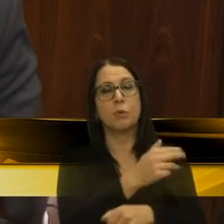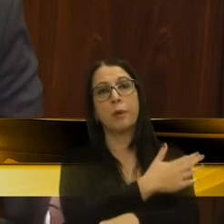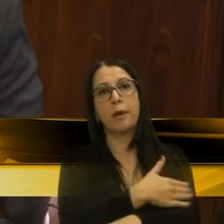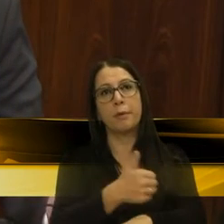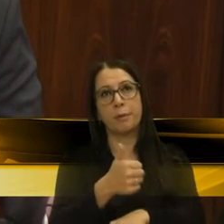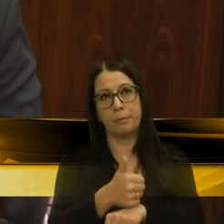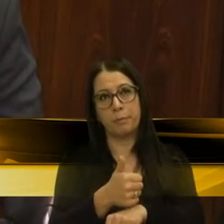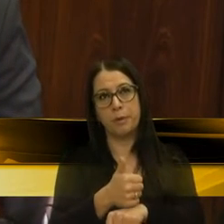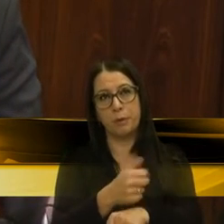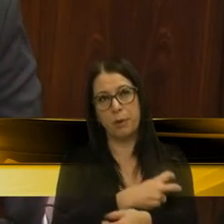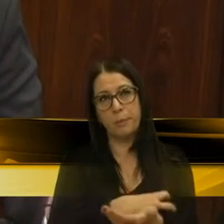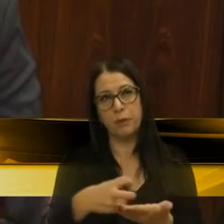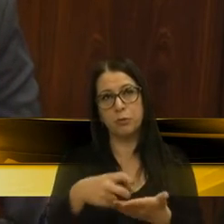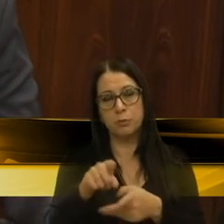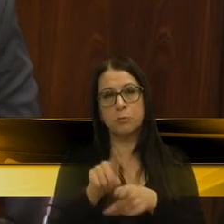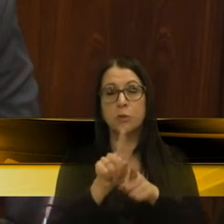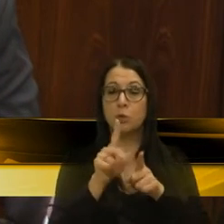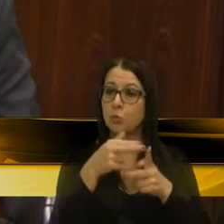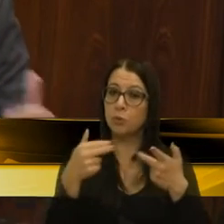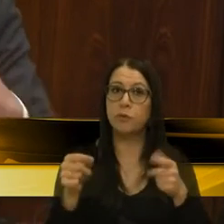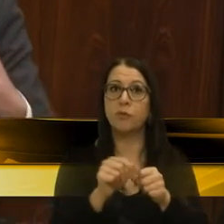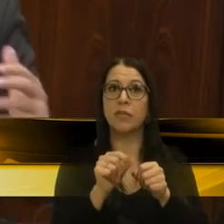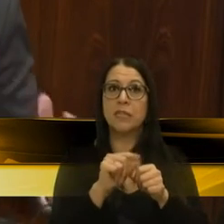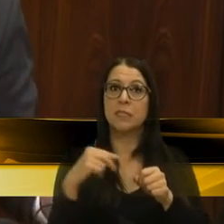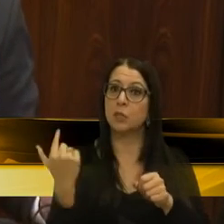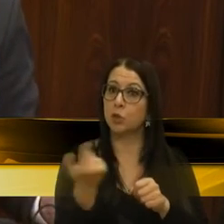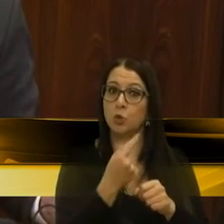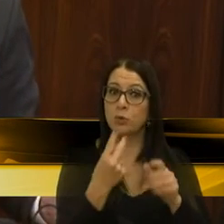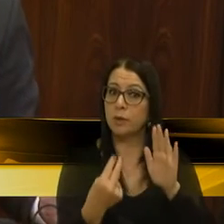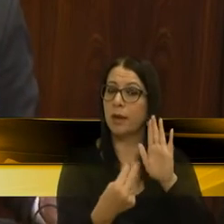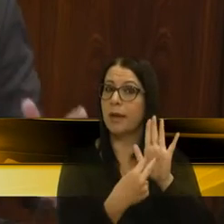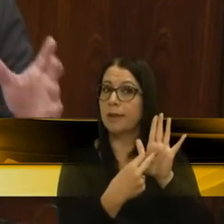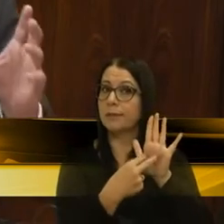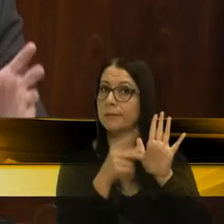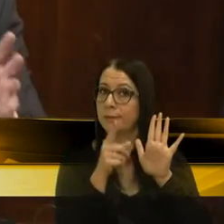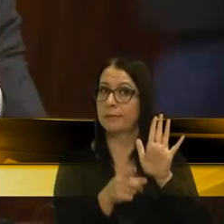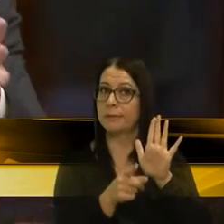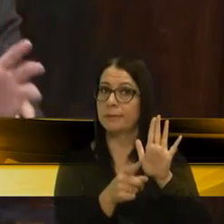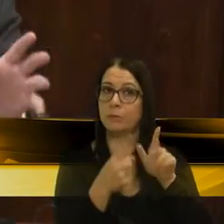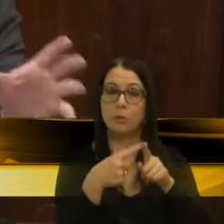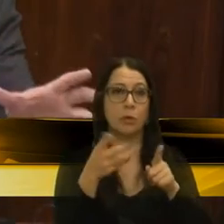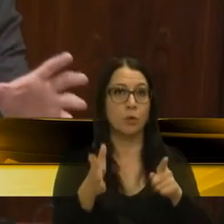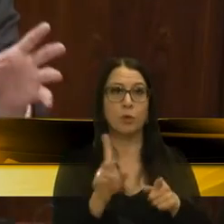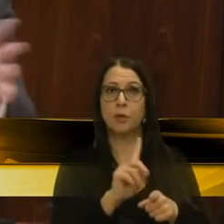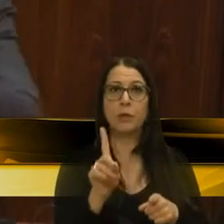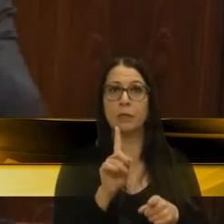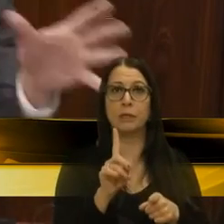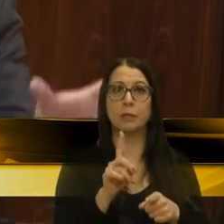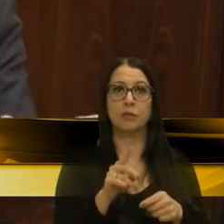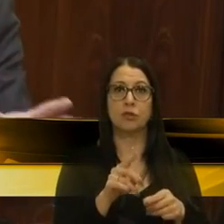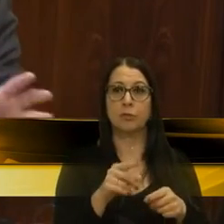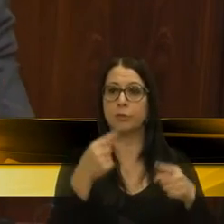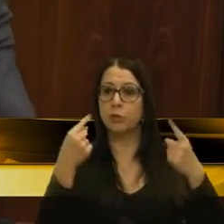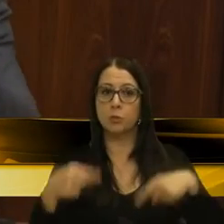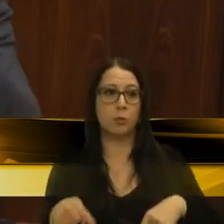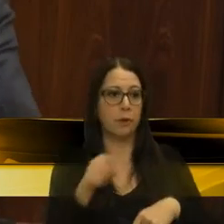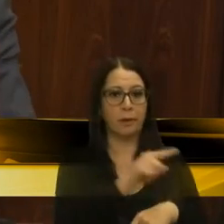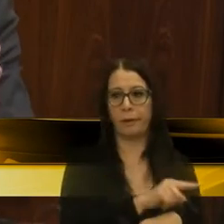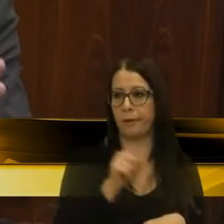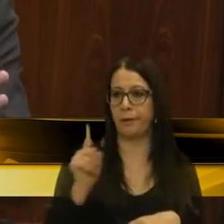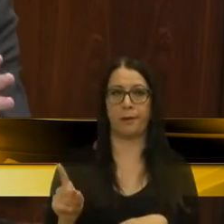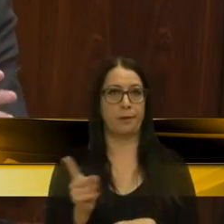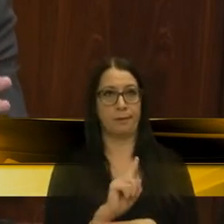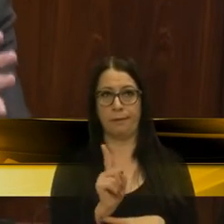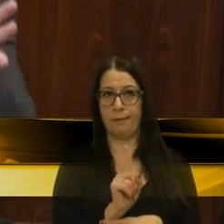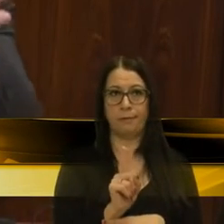faz com que tenhamos que ficar todos atentos, porque agora não é mais uma questão de Grenal, de Caju, é uma